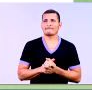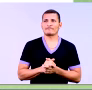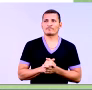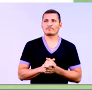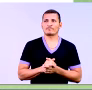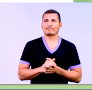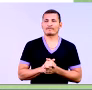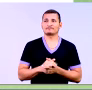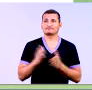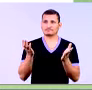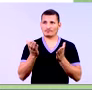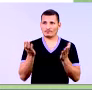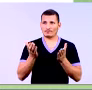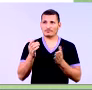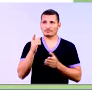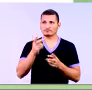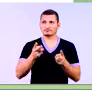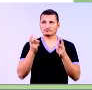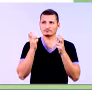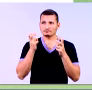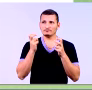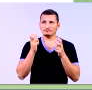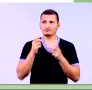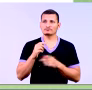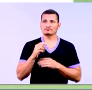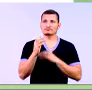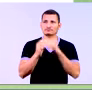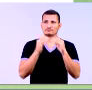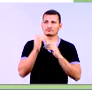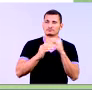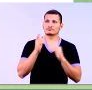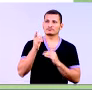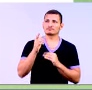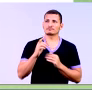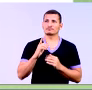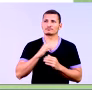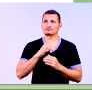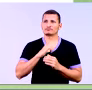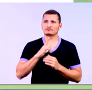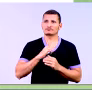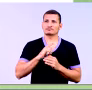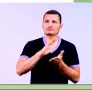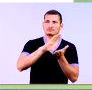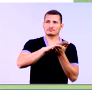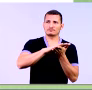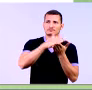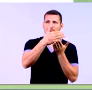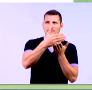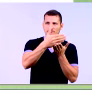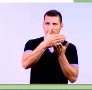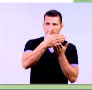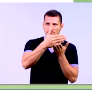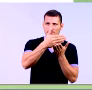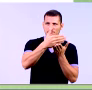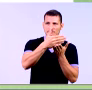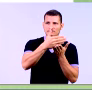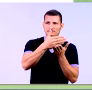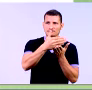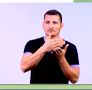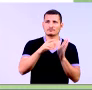Então, nesse momento, vocês percebam qual a situação do nosso banco de dados. Ó. Nós temos o registro de notebook, que era anteriormente o valor